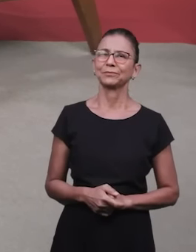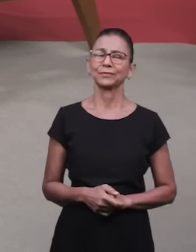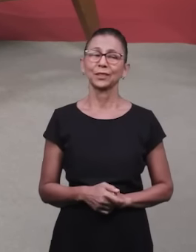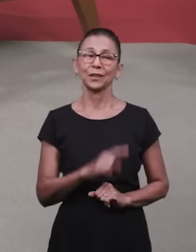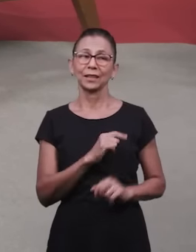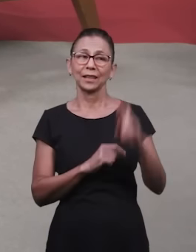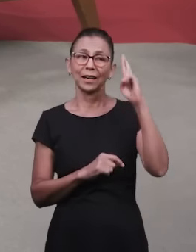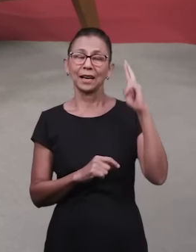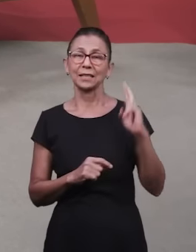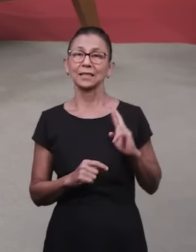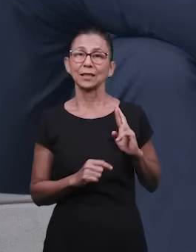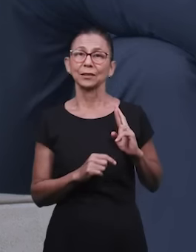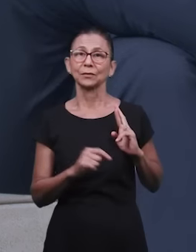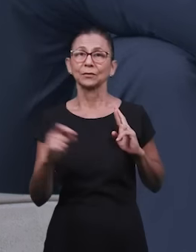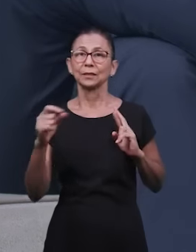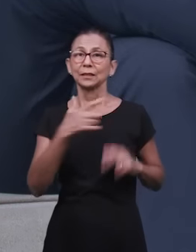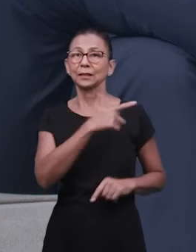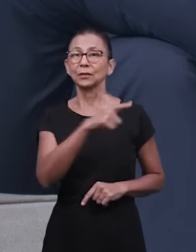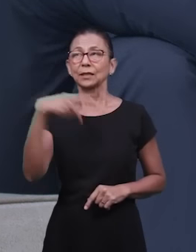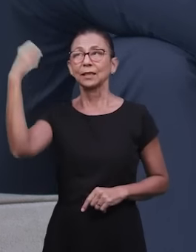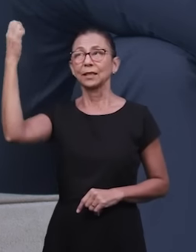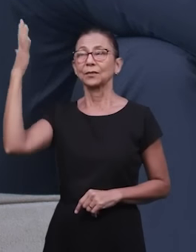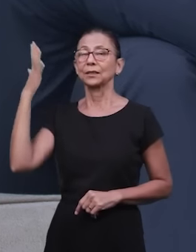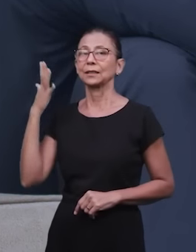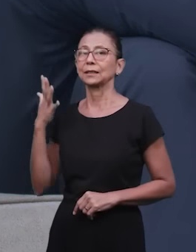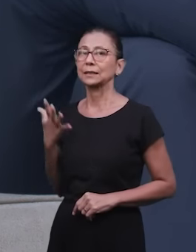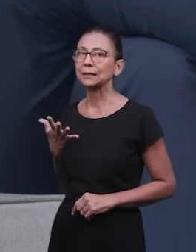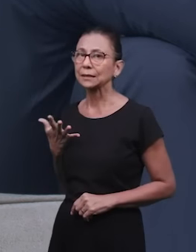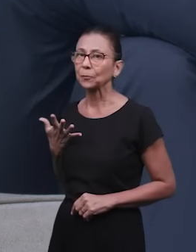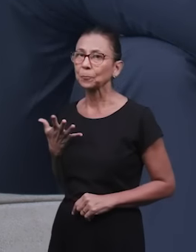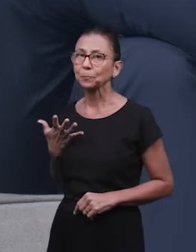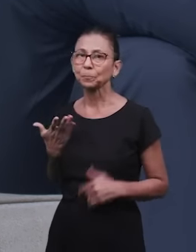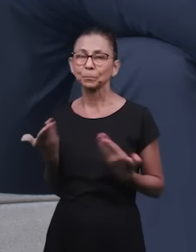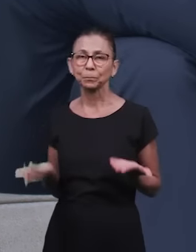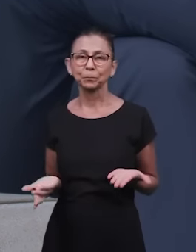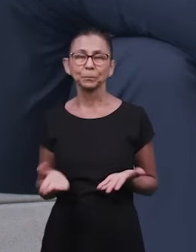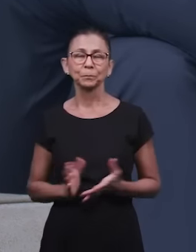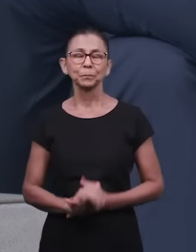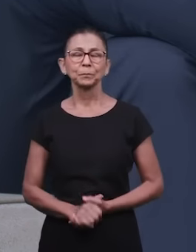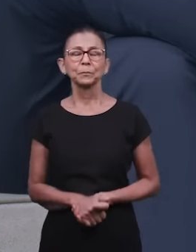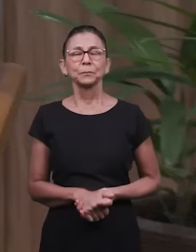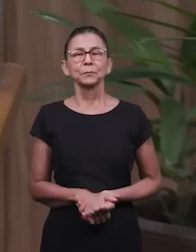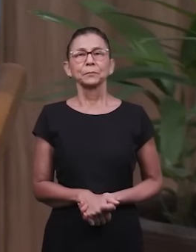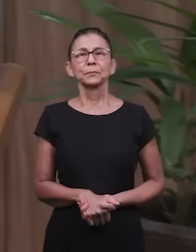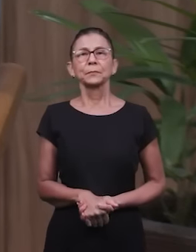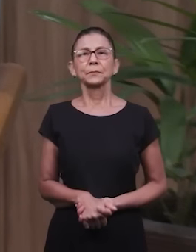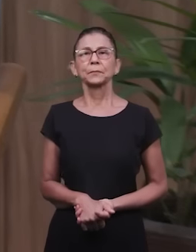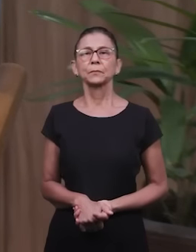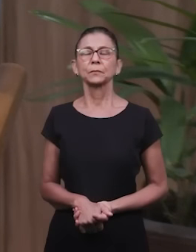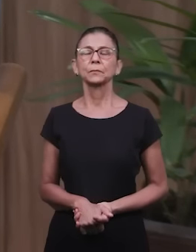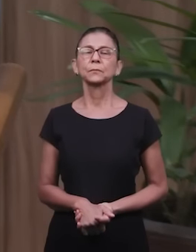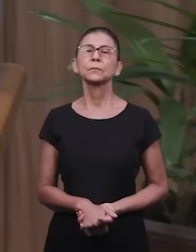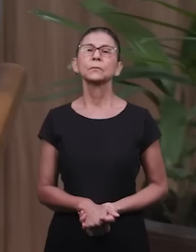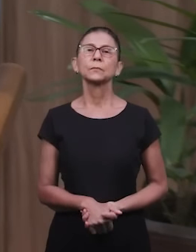profético. Esse é o grande risco e a grande prova da igreja hoje. Vamos